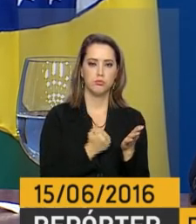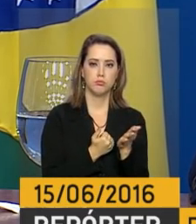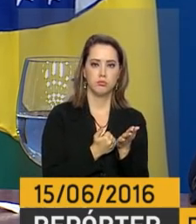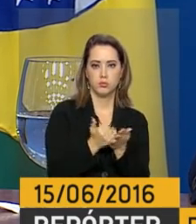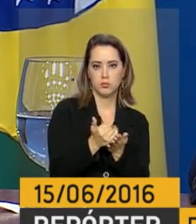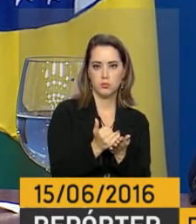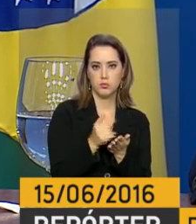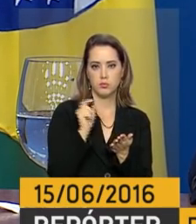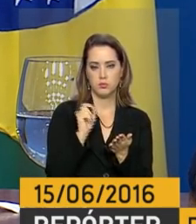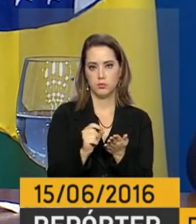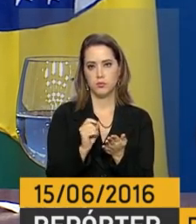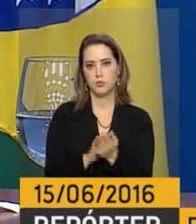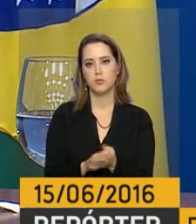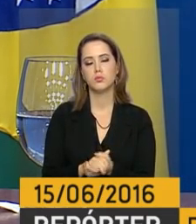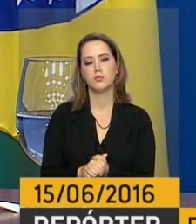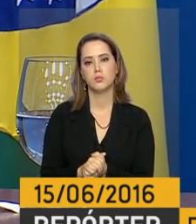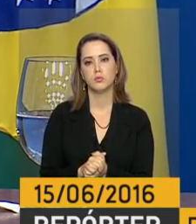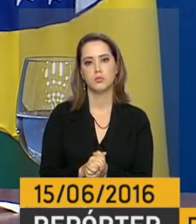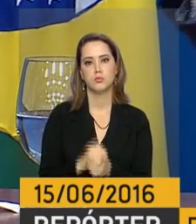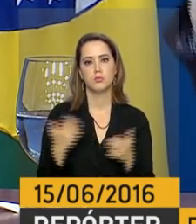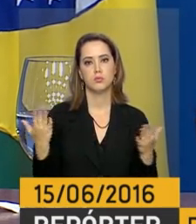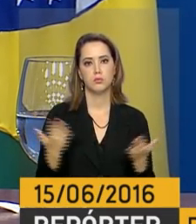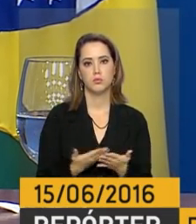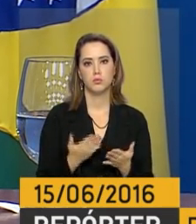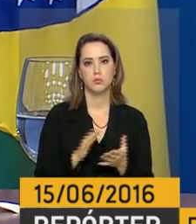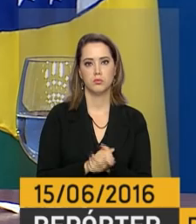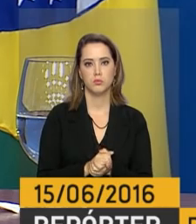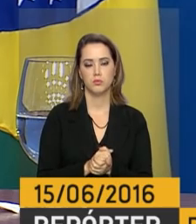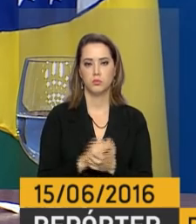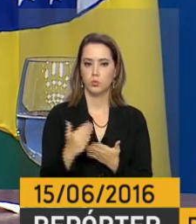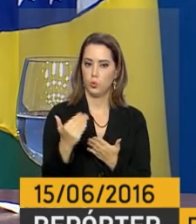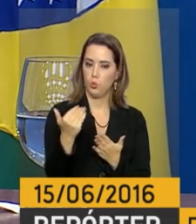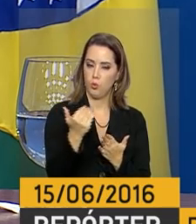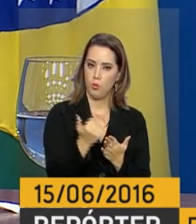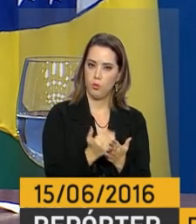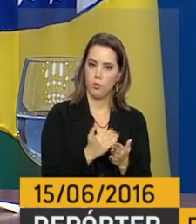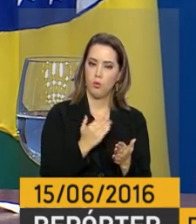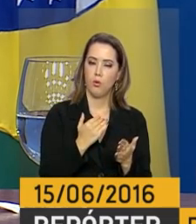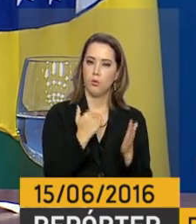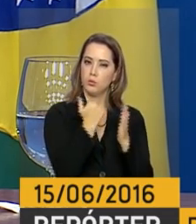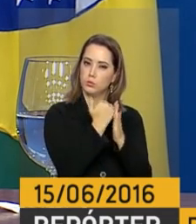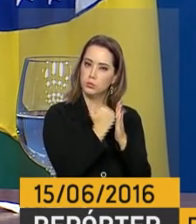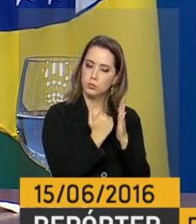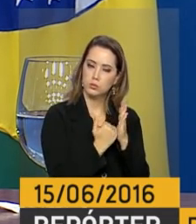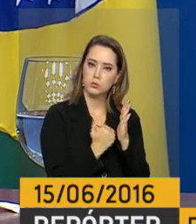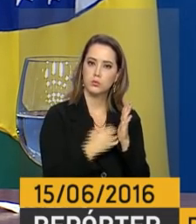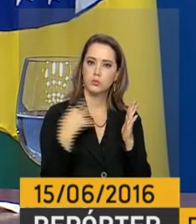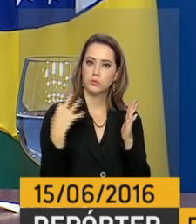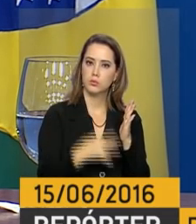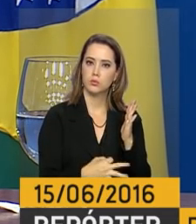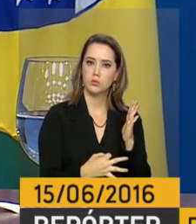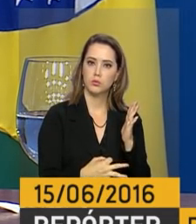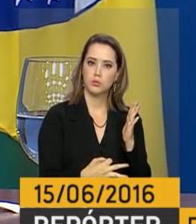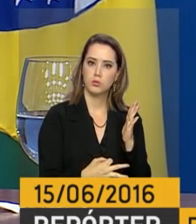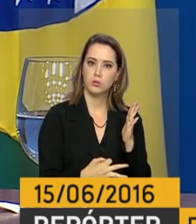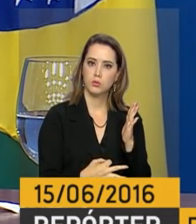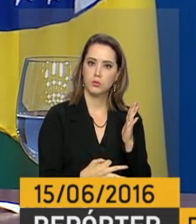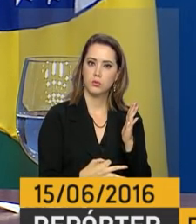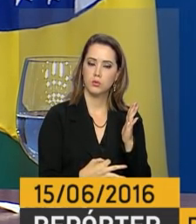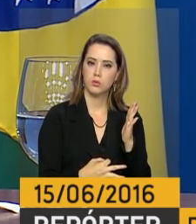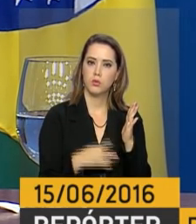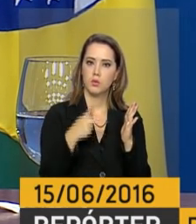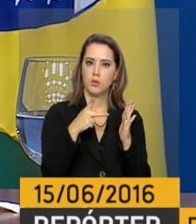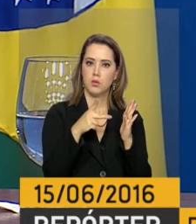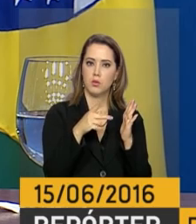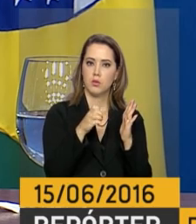inicialmente. Eh, evidentemente, agora o cronograma será definido eh na